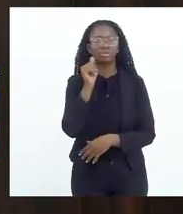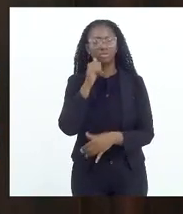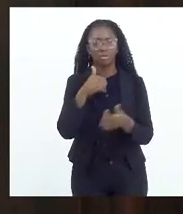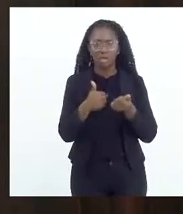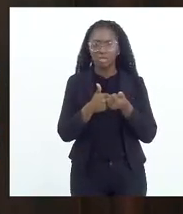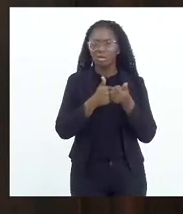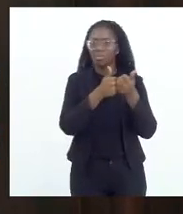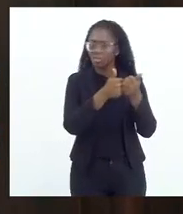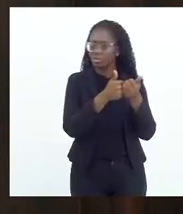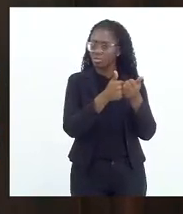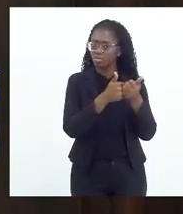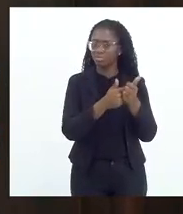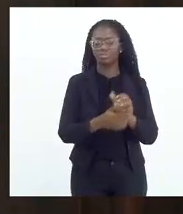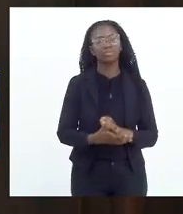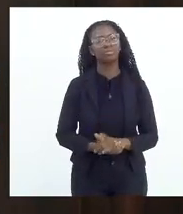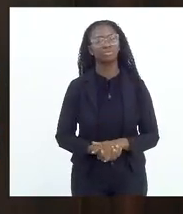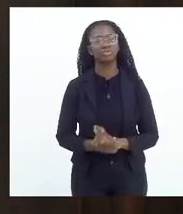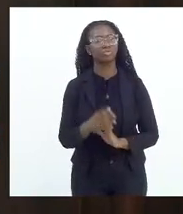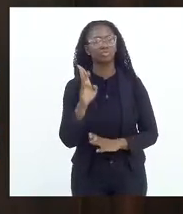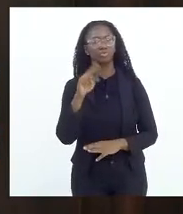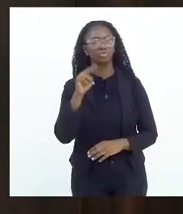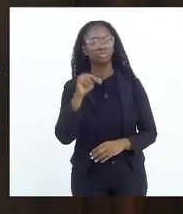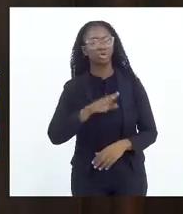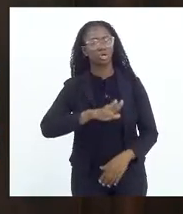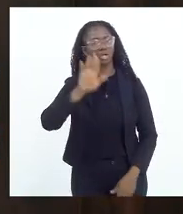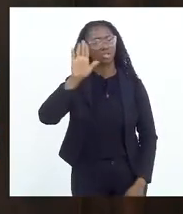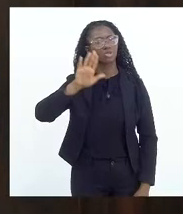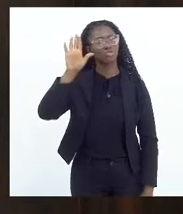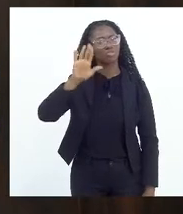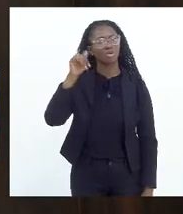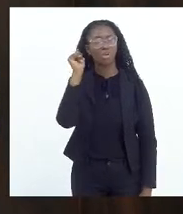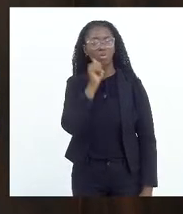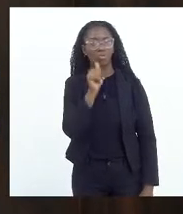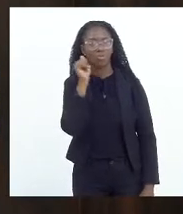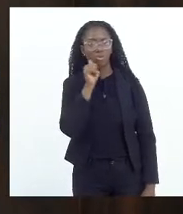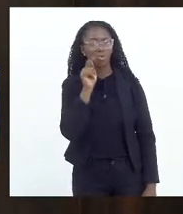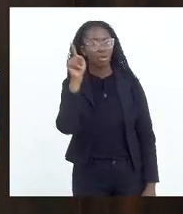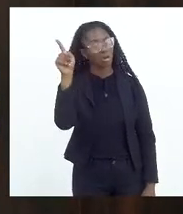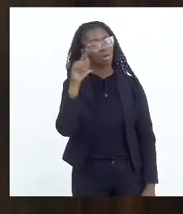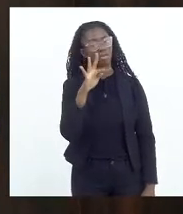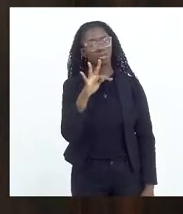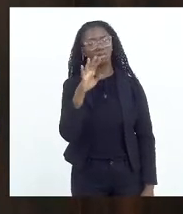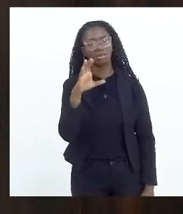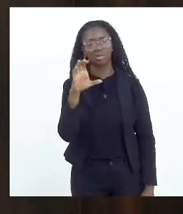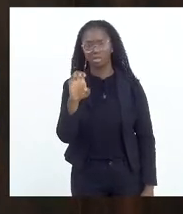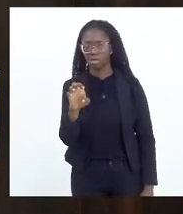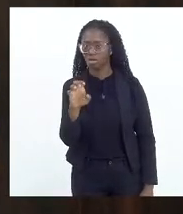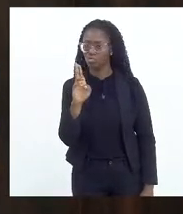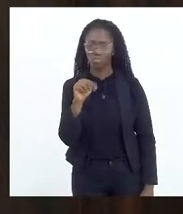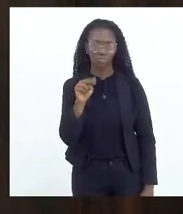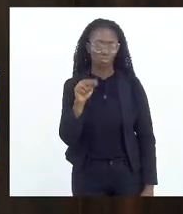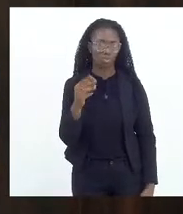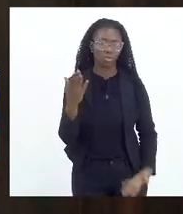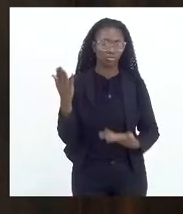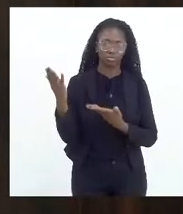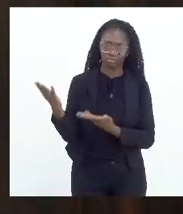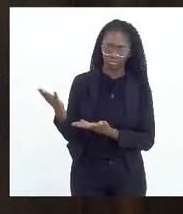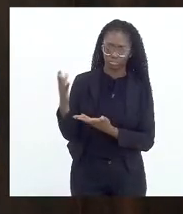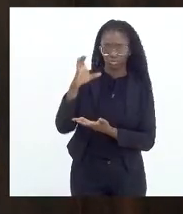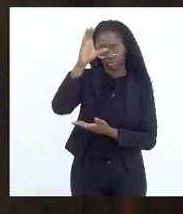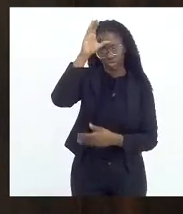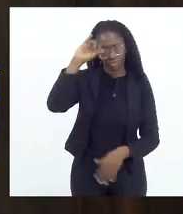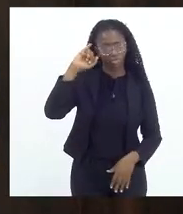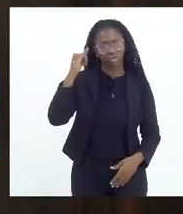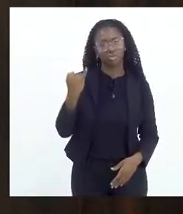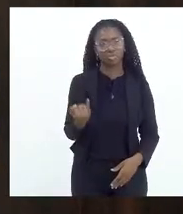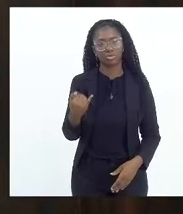apoio. Nunca teve uma candidatura de mulheres para o Tribunal de Contas. E a Tia Ju está